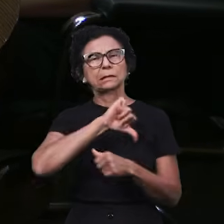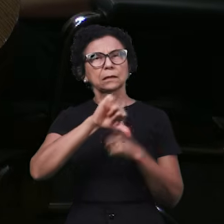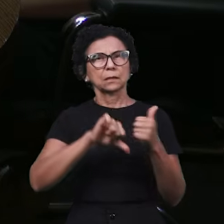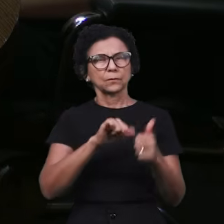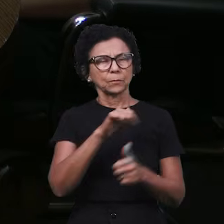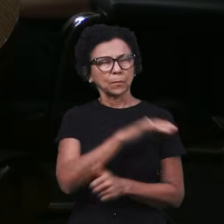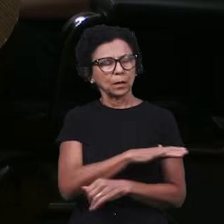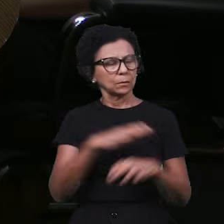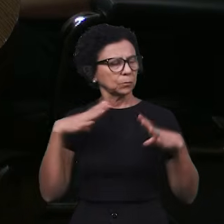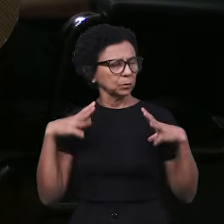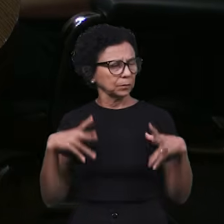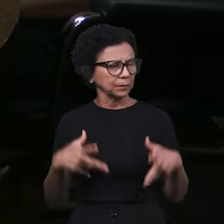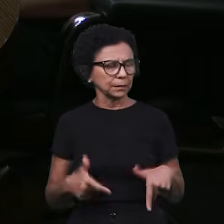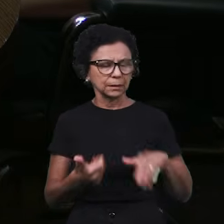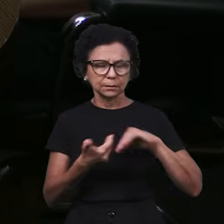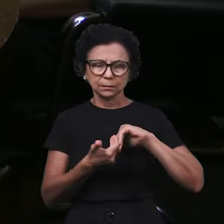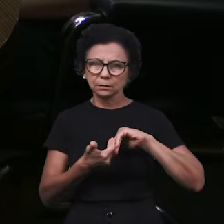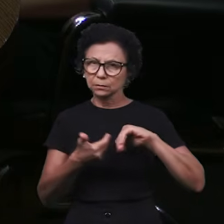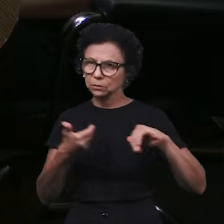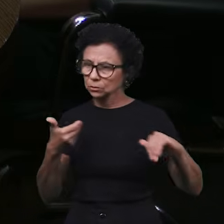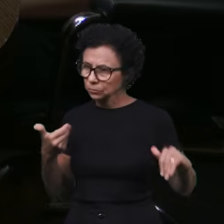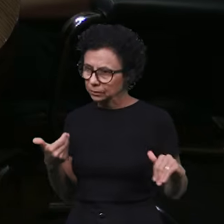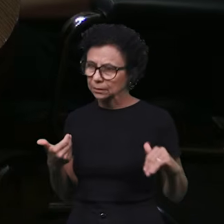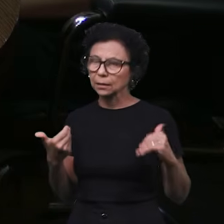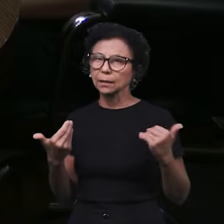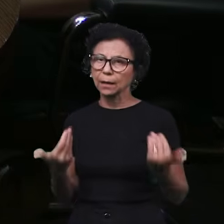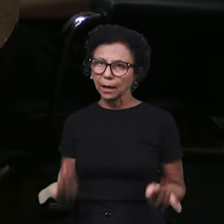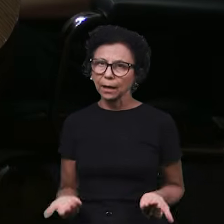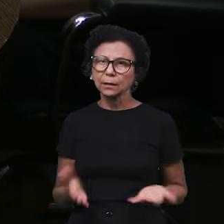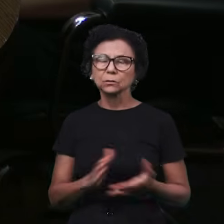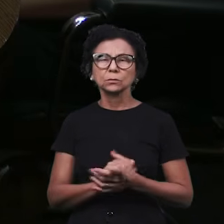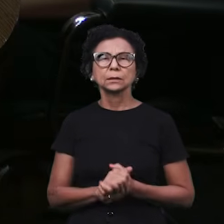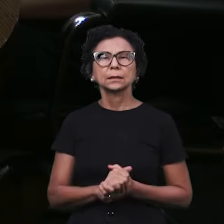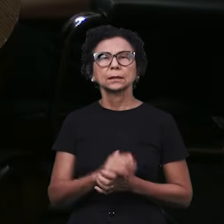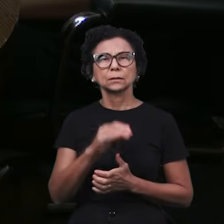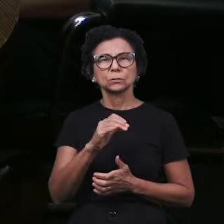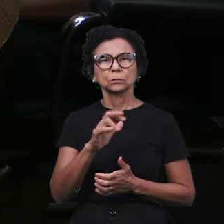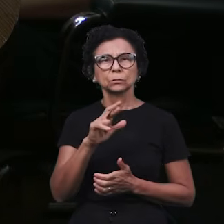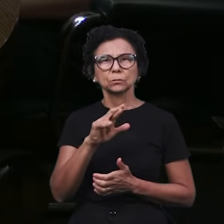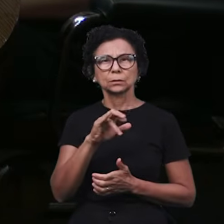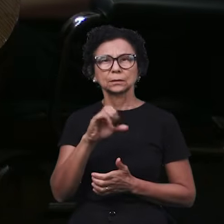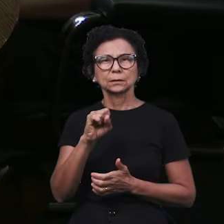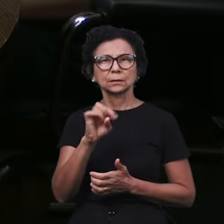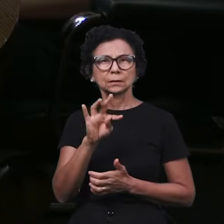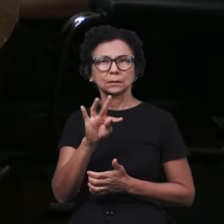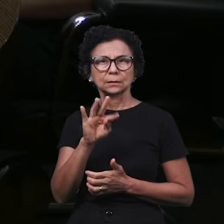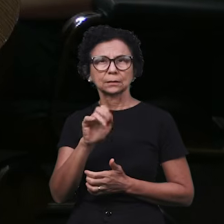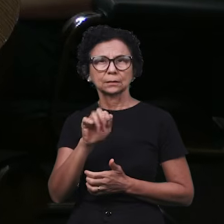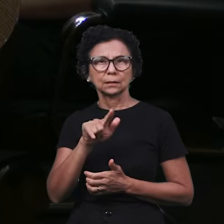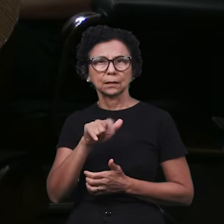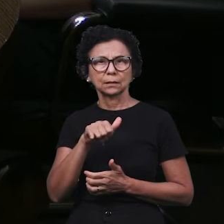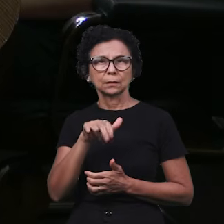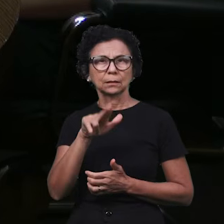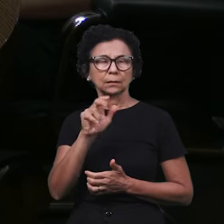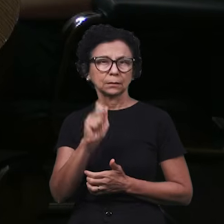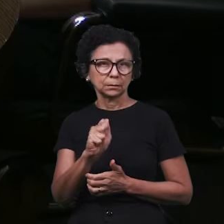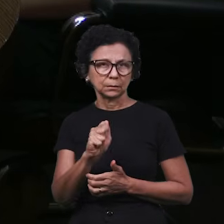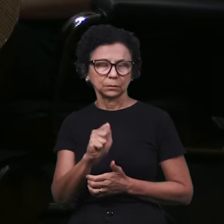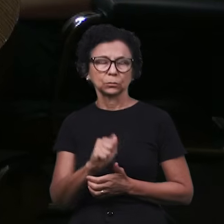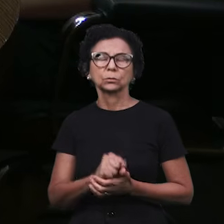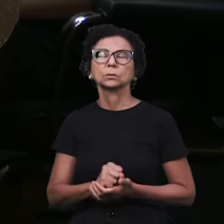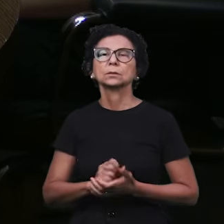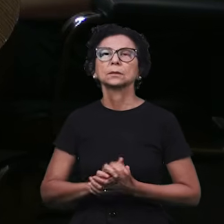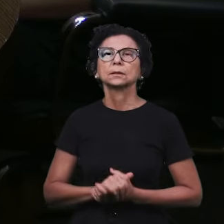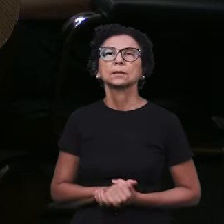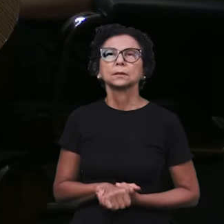purificado, santificado, que é o cristalinas, né? Que nós falamos. E também maior intimidade comigo, né? Isso aí,